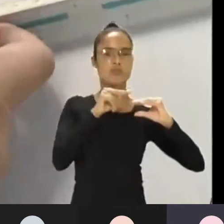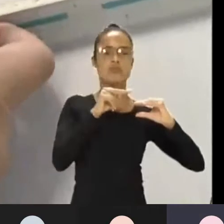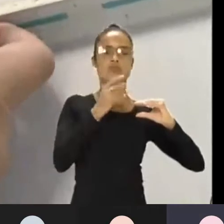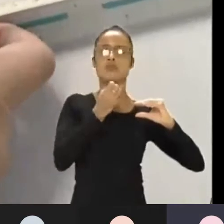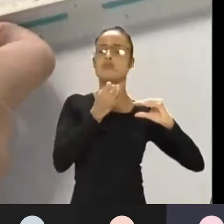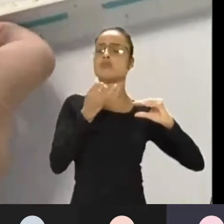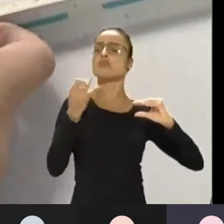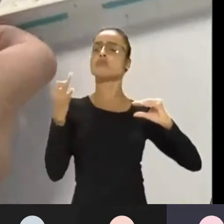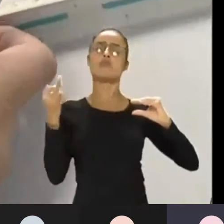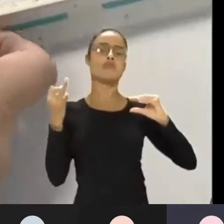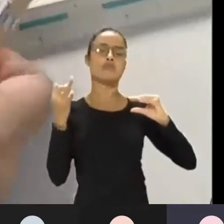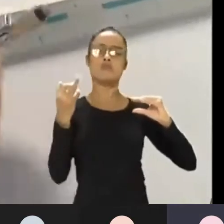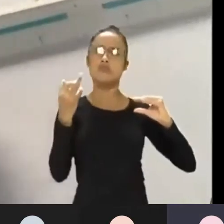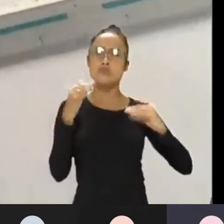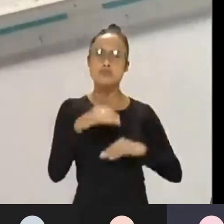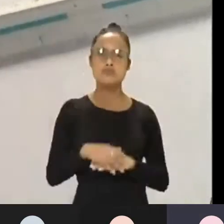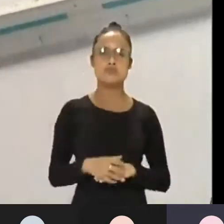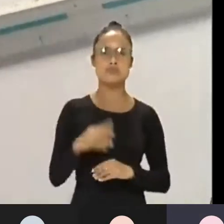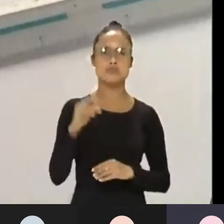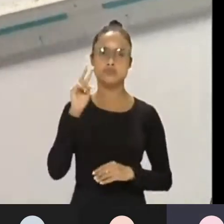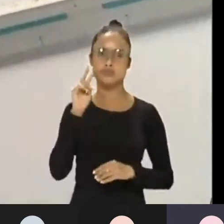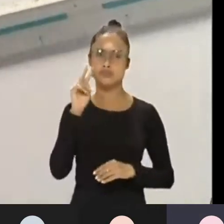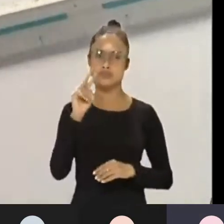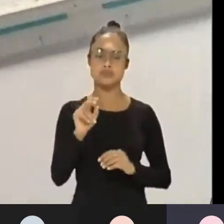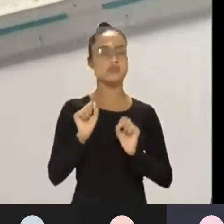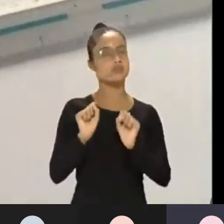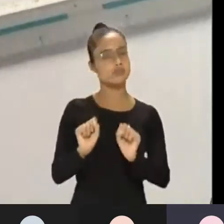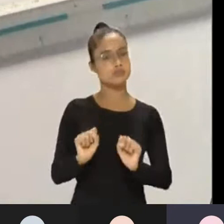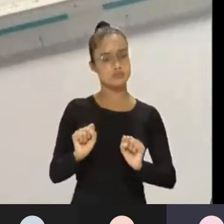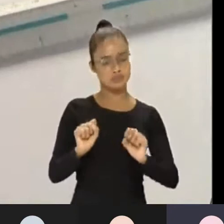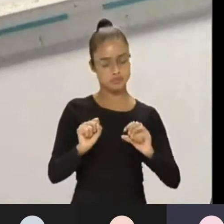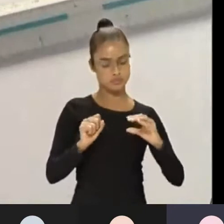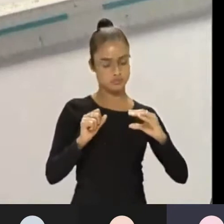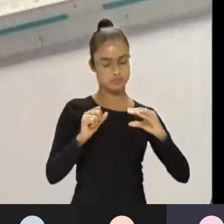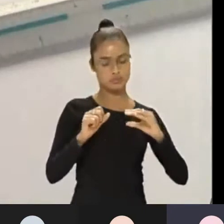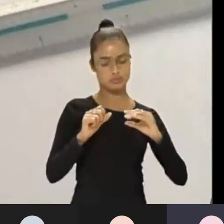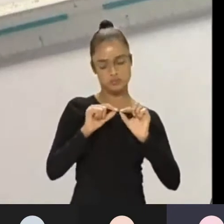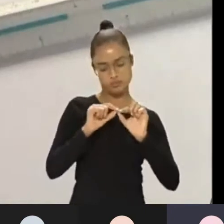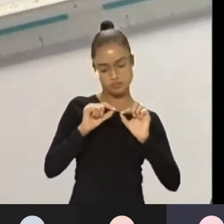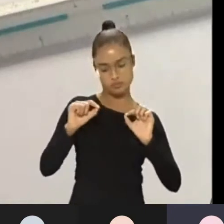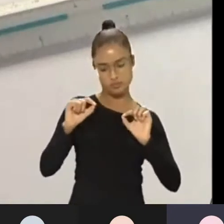consegue medir direto alinhado. Você pode até pôr o esquadro, tá?